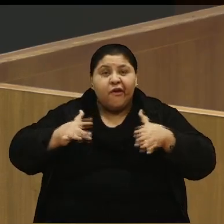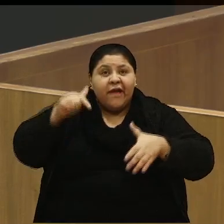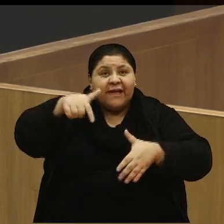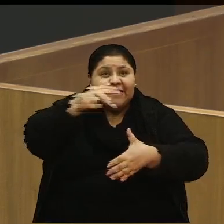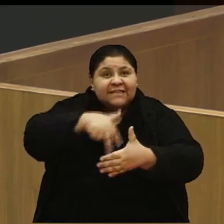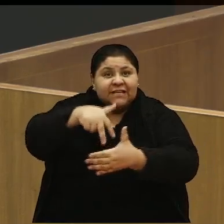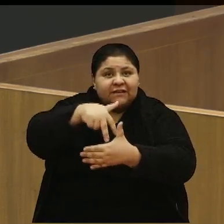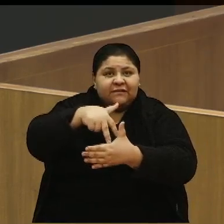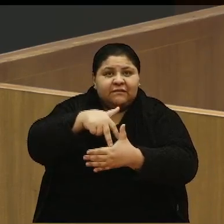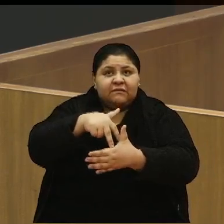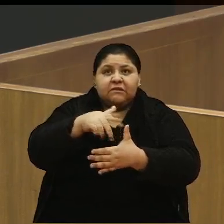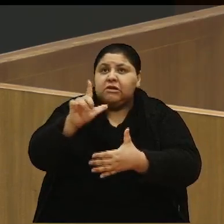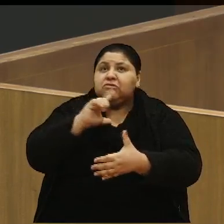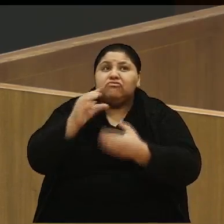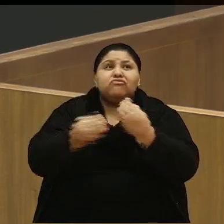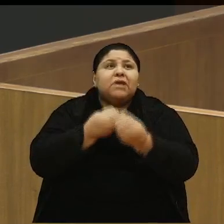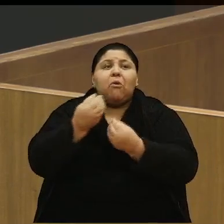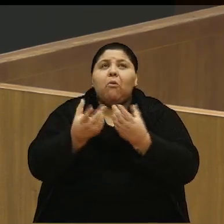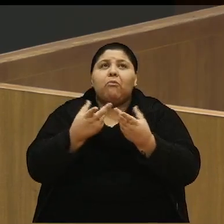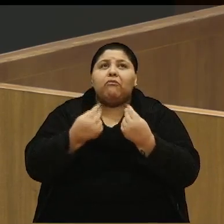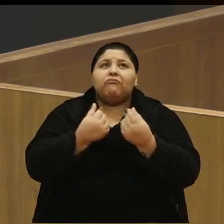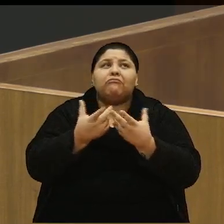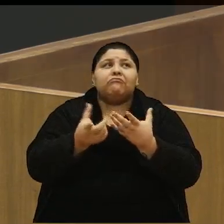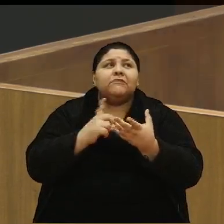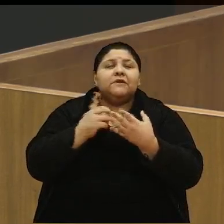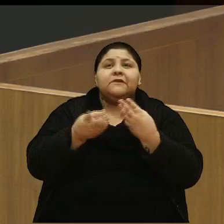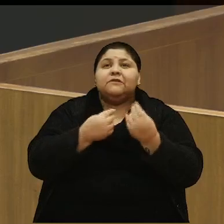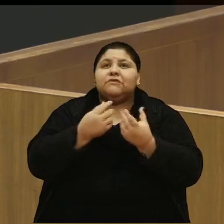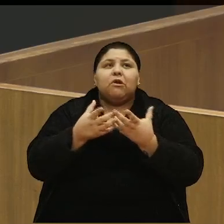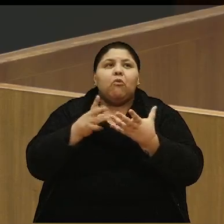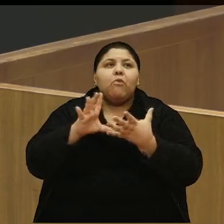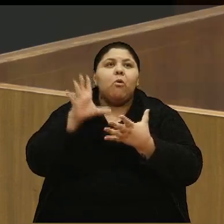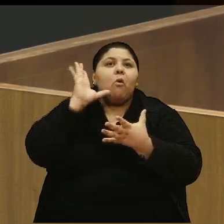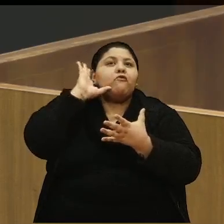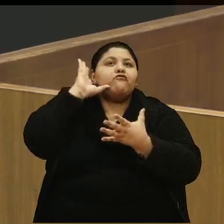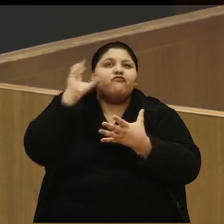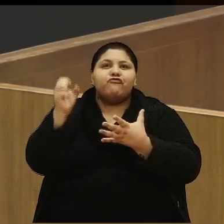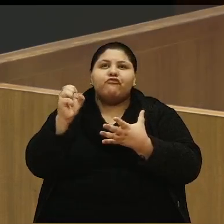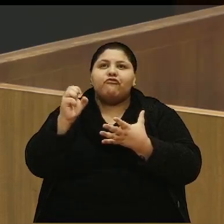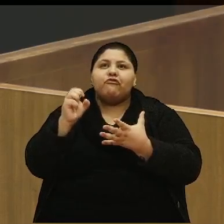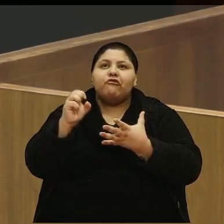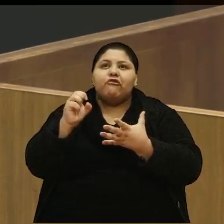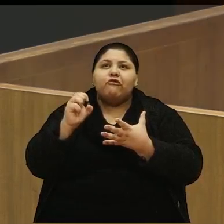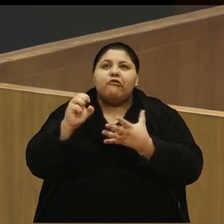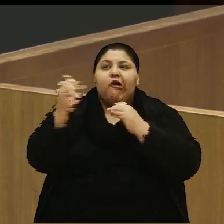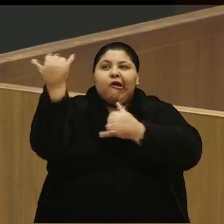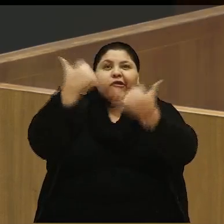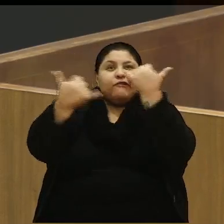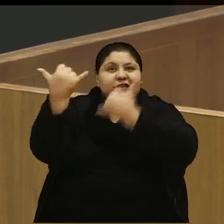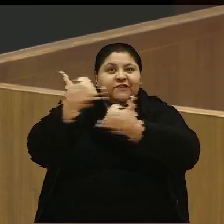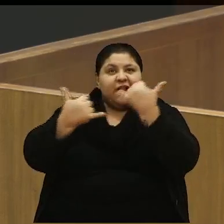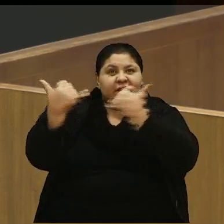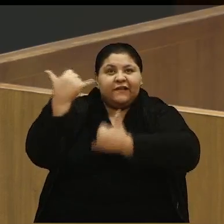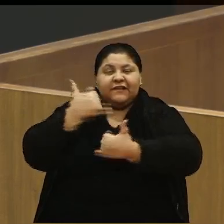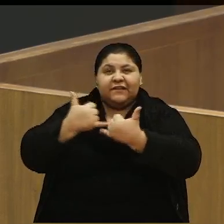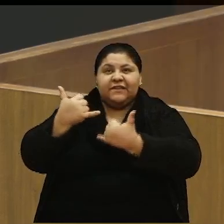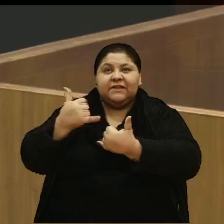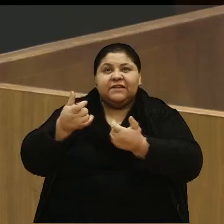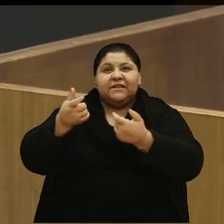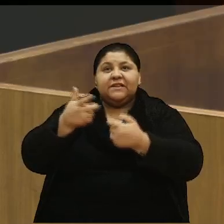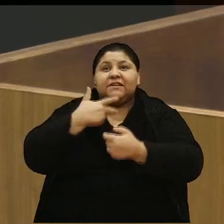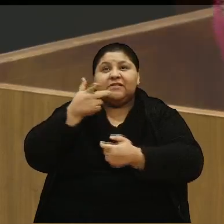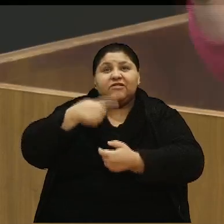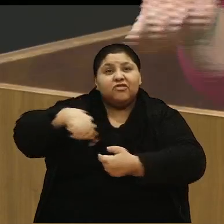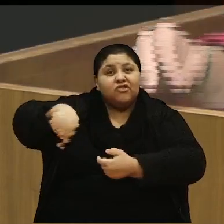tribuna, e não tem como eu ouvir um monte de coisa que vocês trazem sem falar. Nós